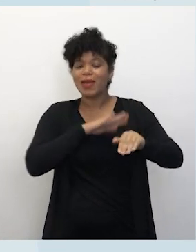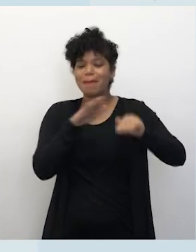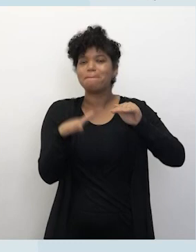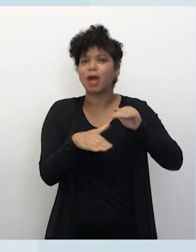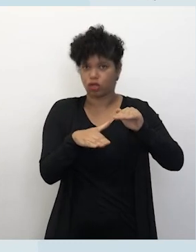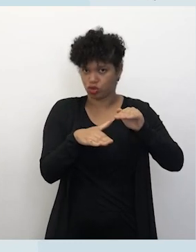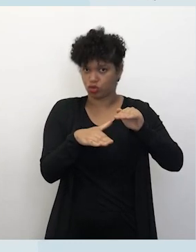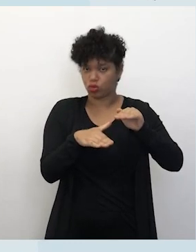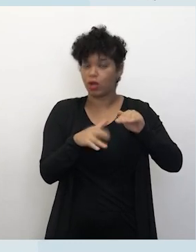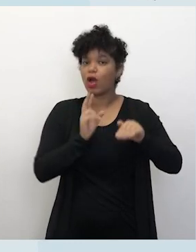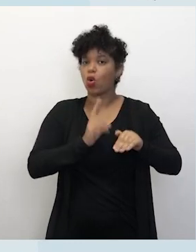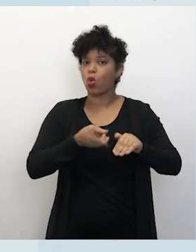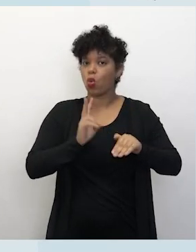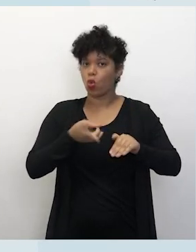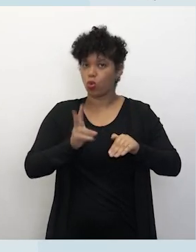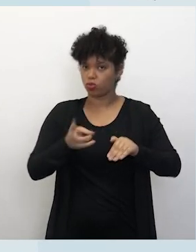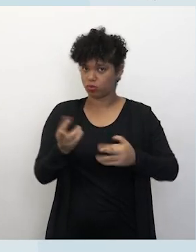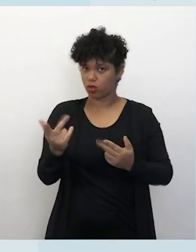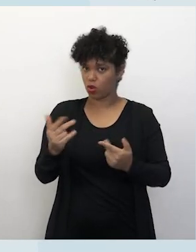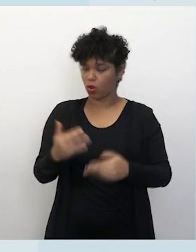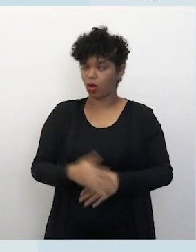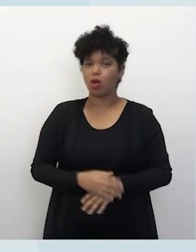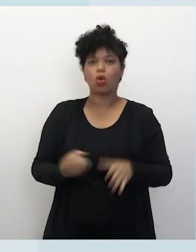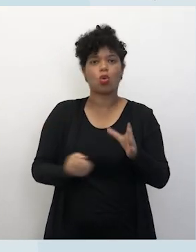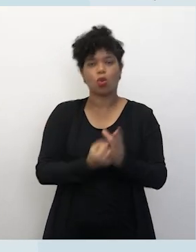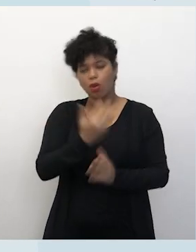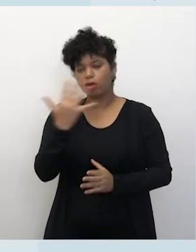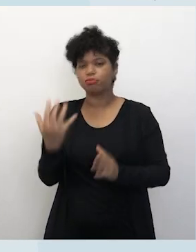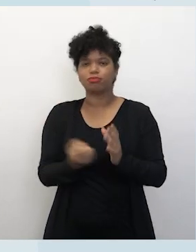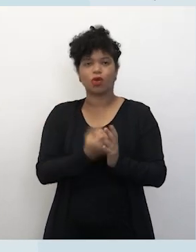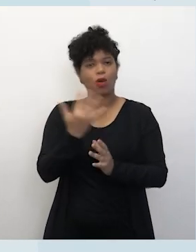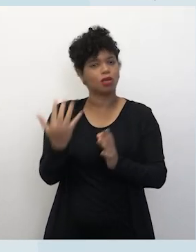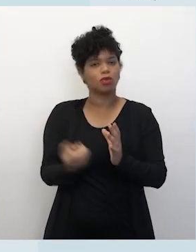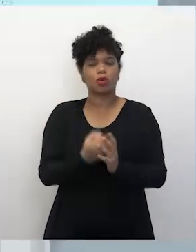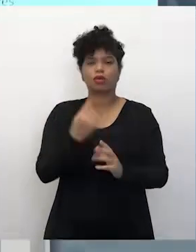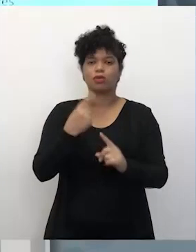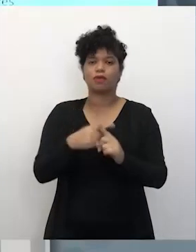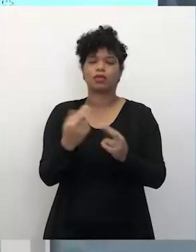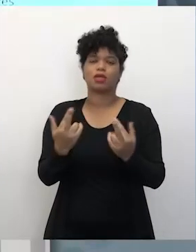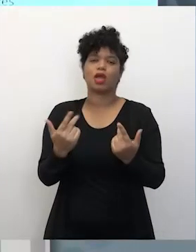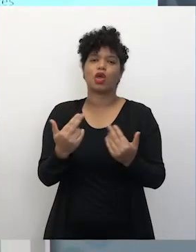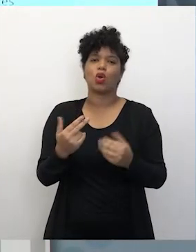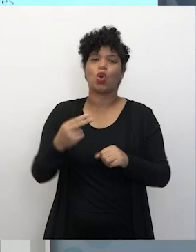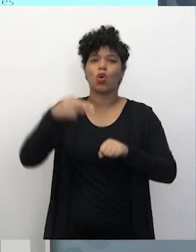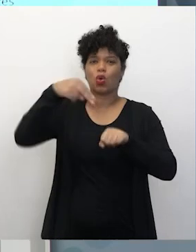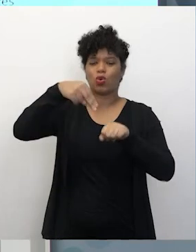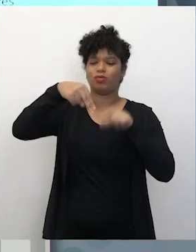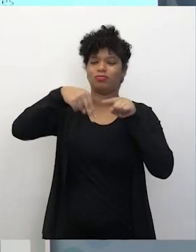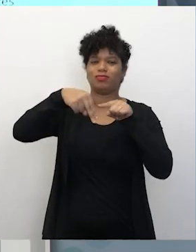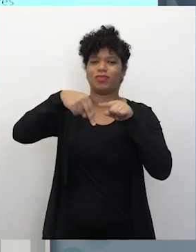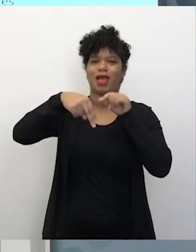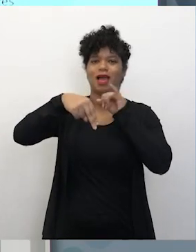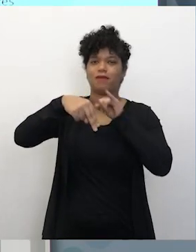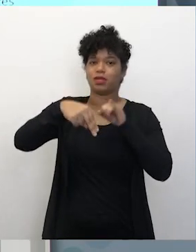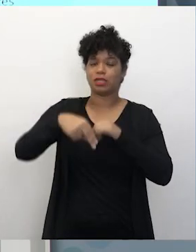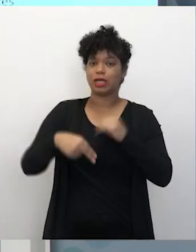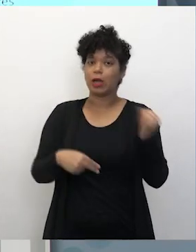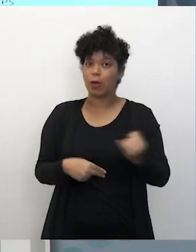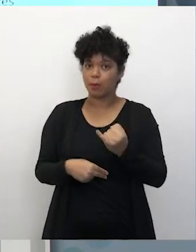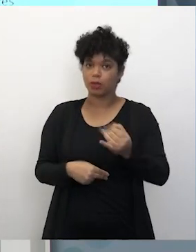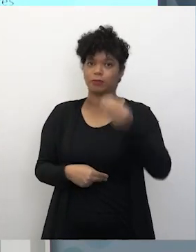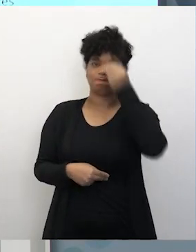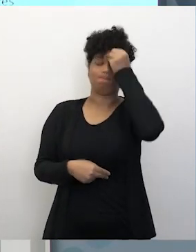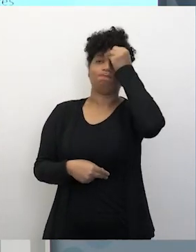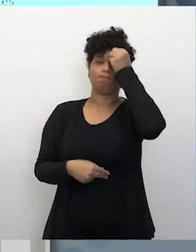mesmo número, tá ok? Em quantidade de vezes igual ao expoente. Então, é extremamente importante, né? Fixar, ter a